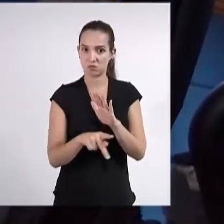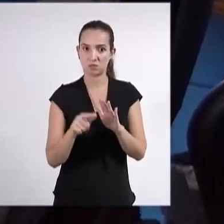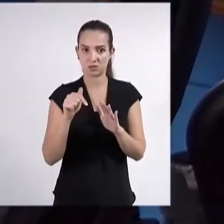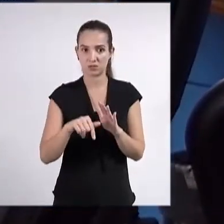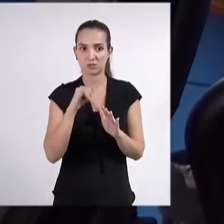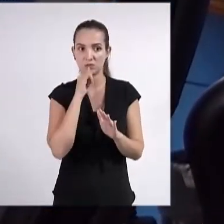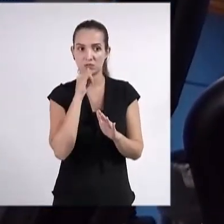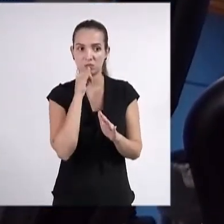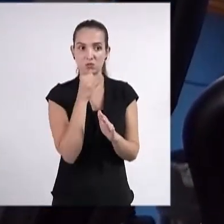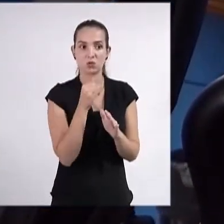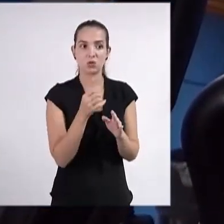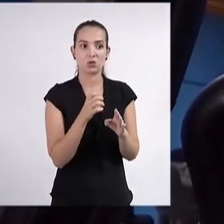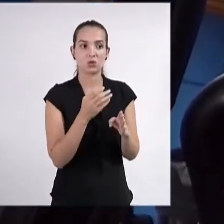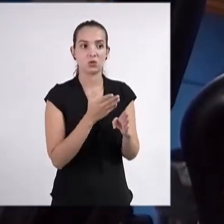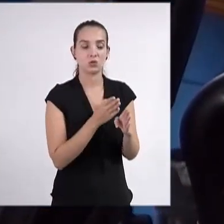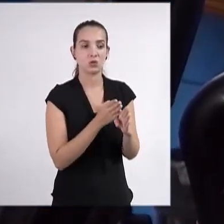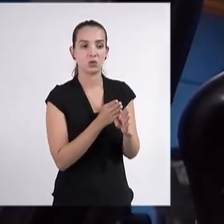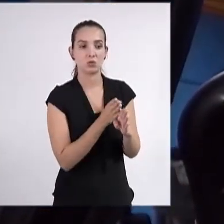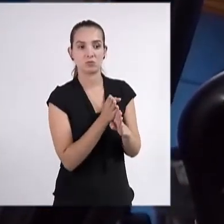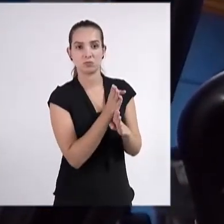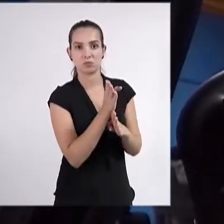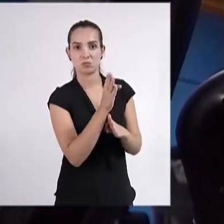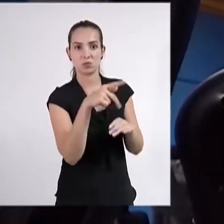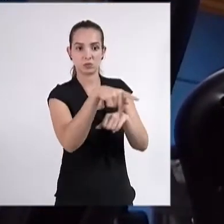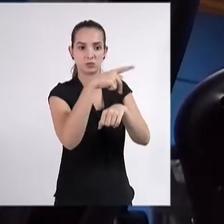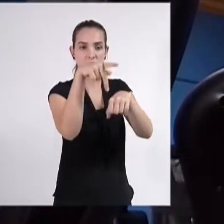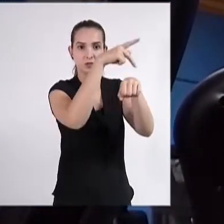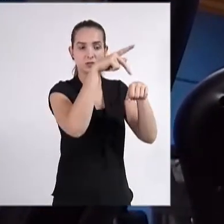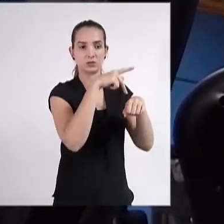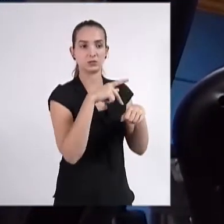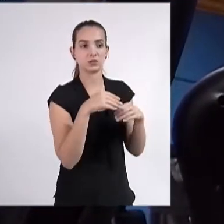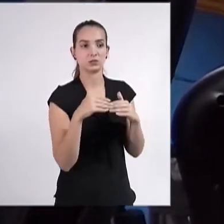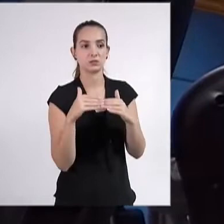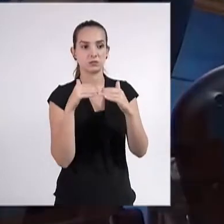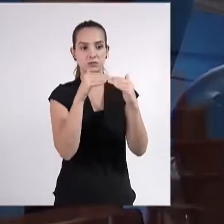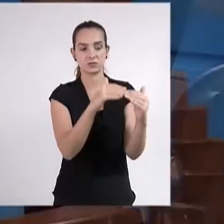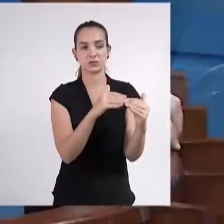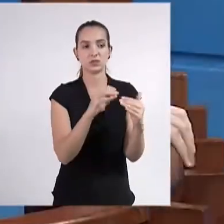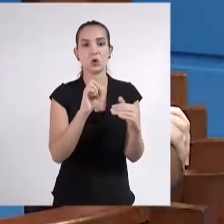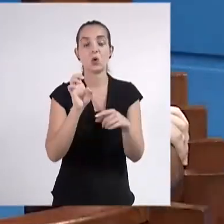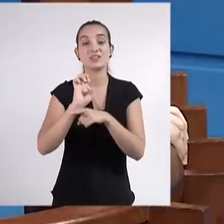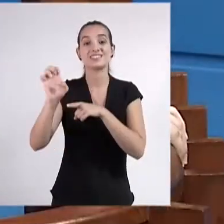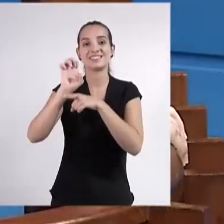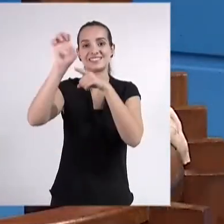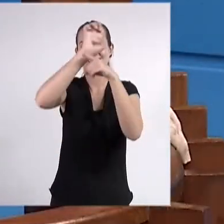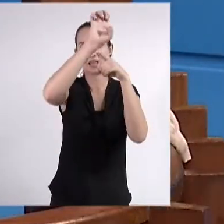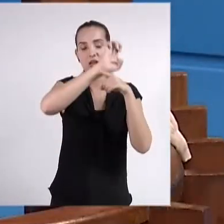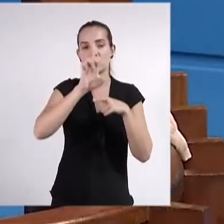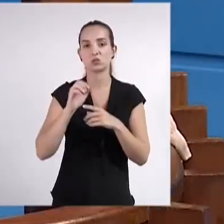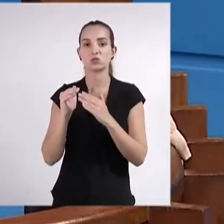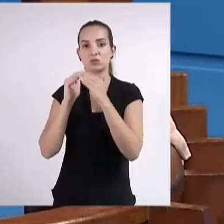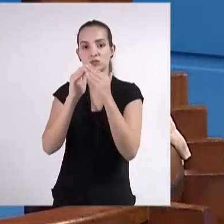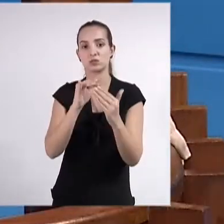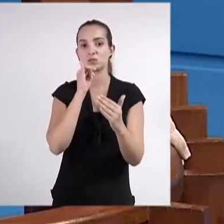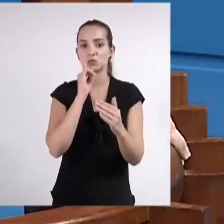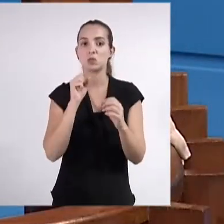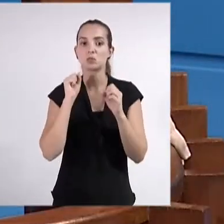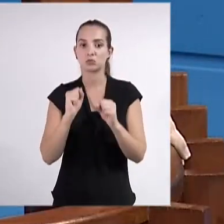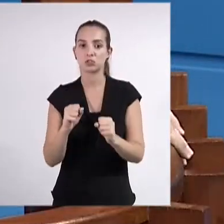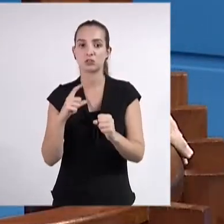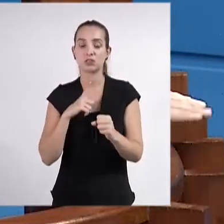poderiam criar um orçamento semelhante ao nosso, com a simples mudança na política de subsídio para o